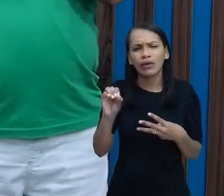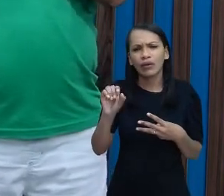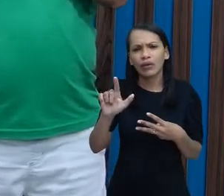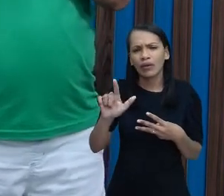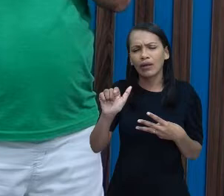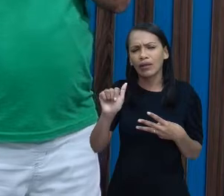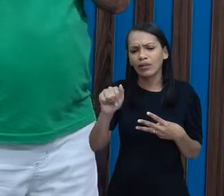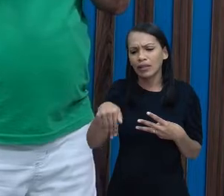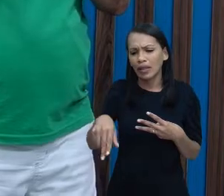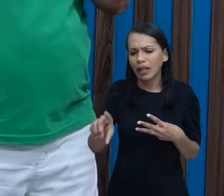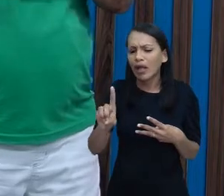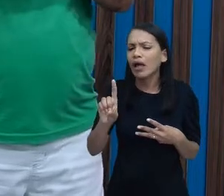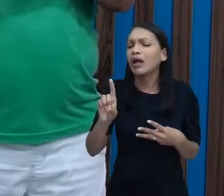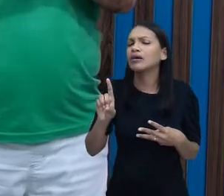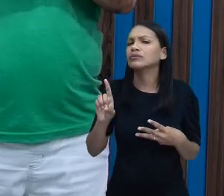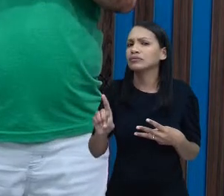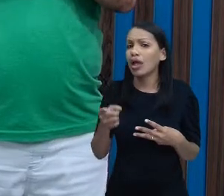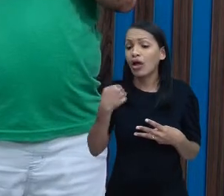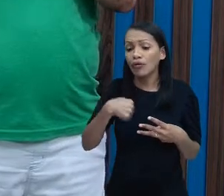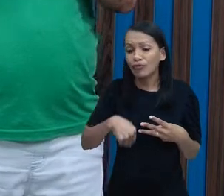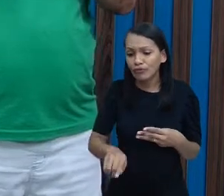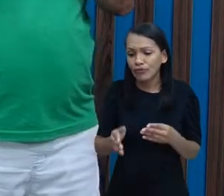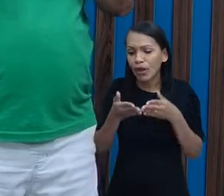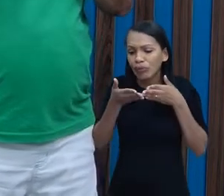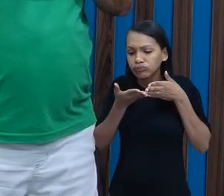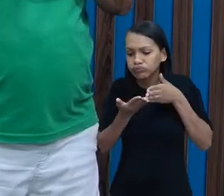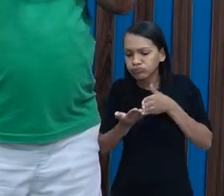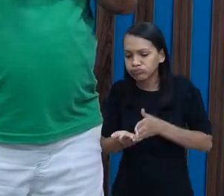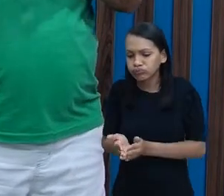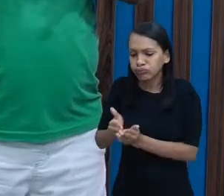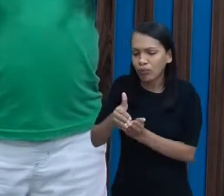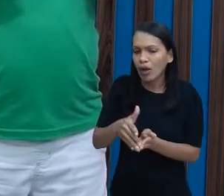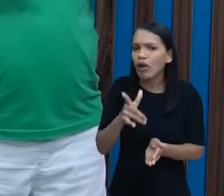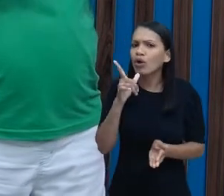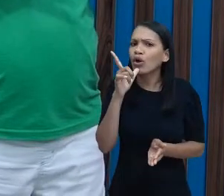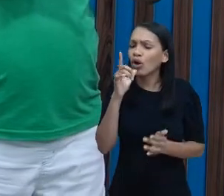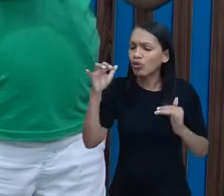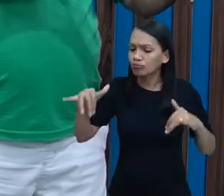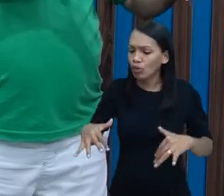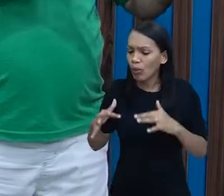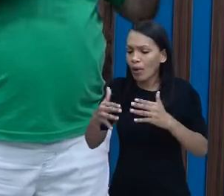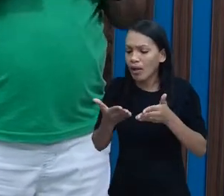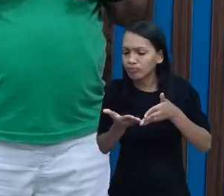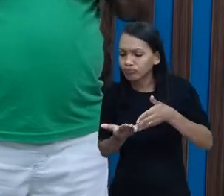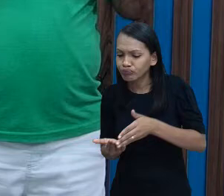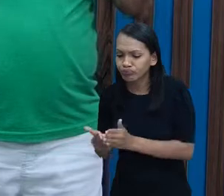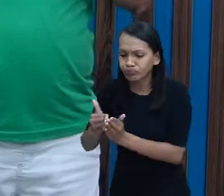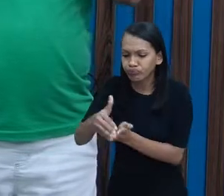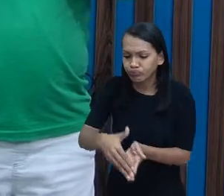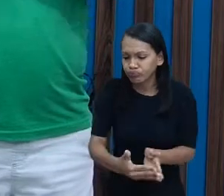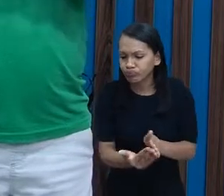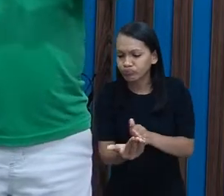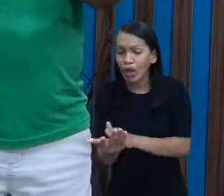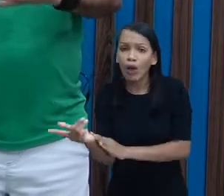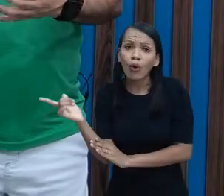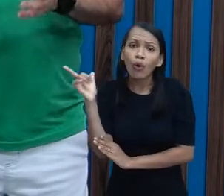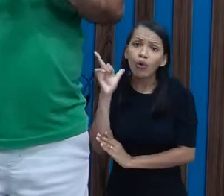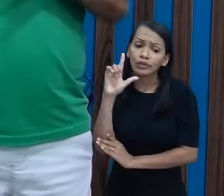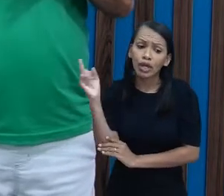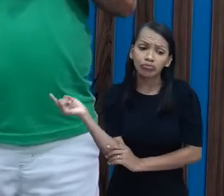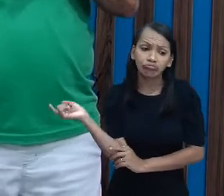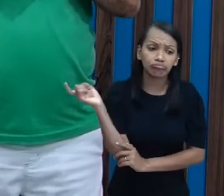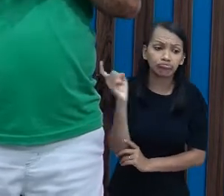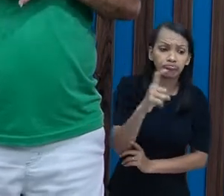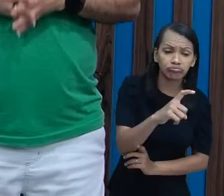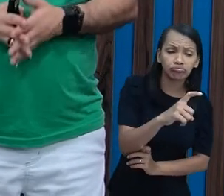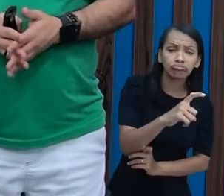se lançam ao mar nesse processo de expansão ultramarina e quando chegam à América tratam de exercer